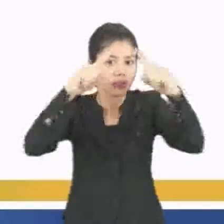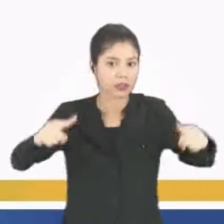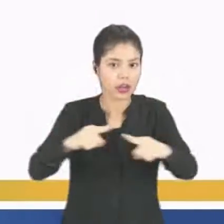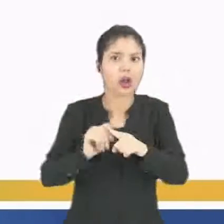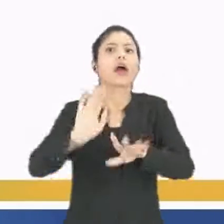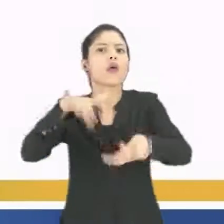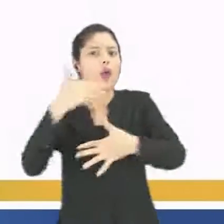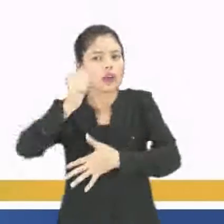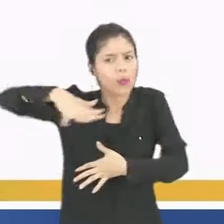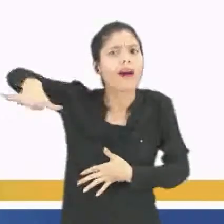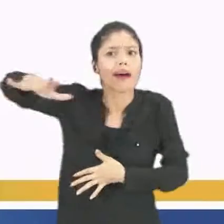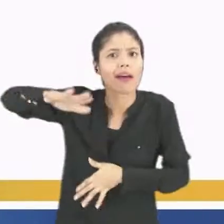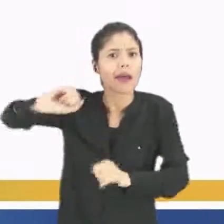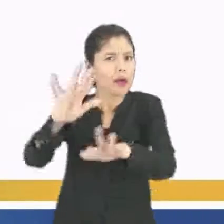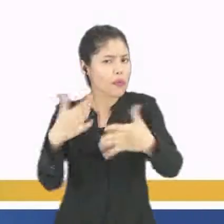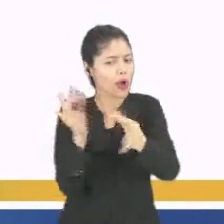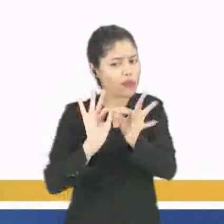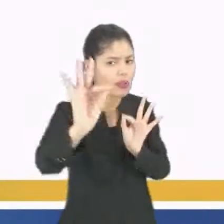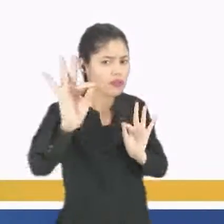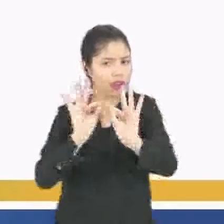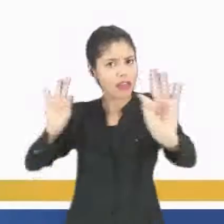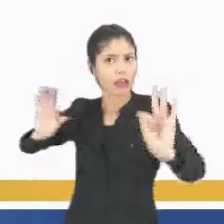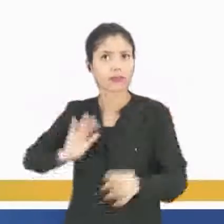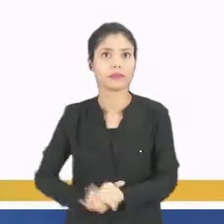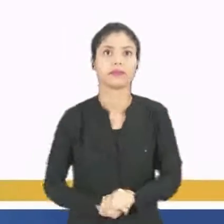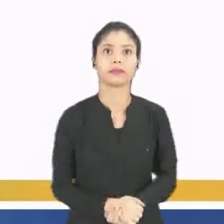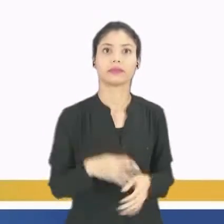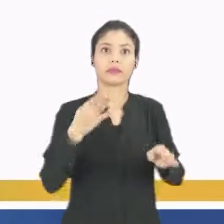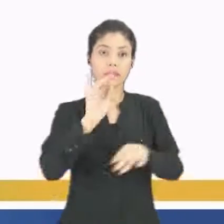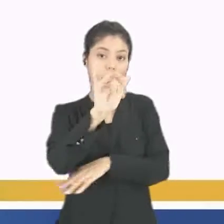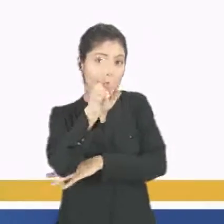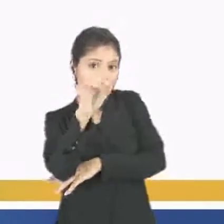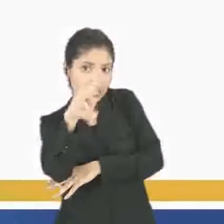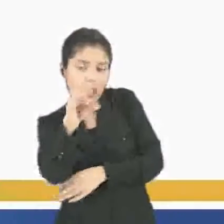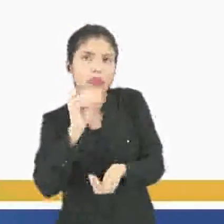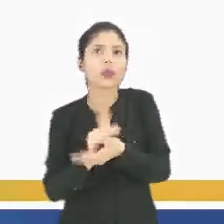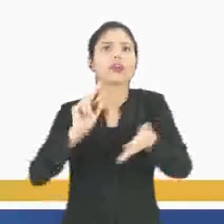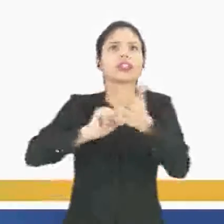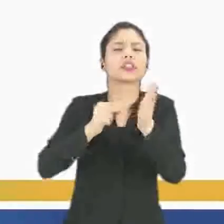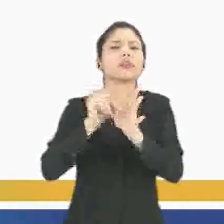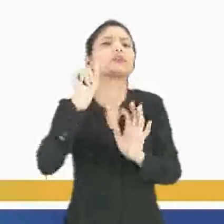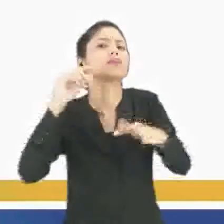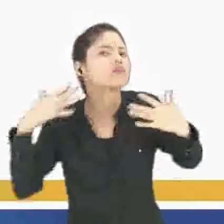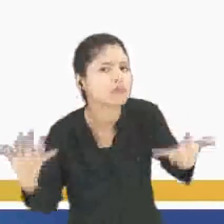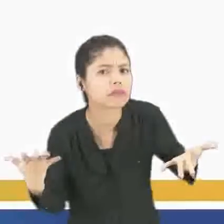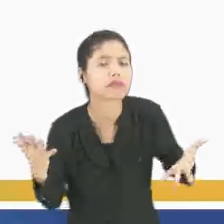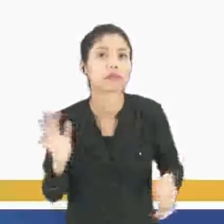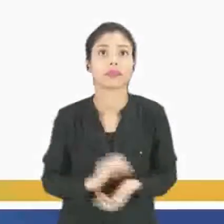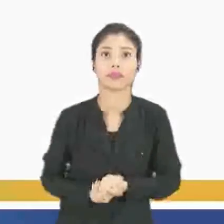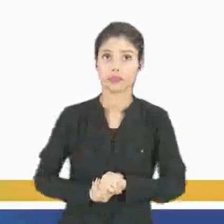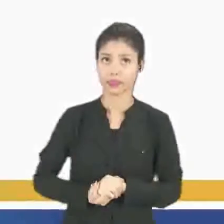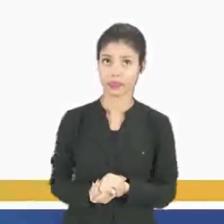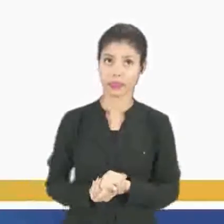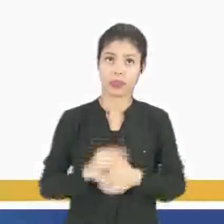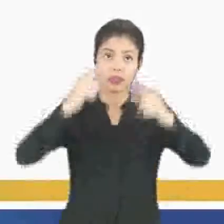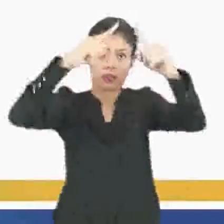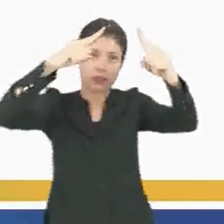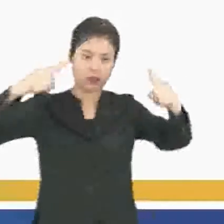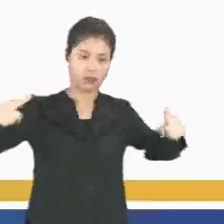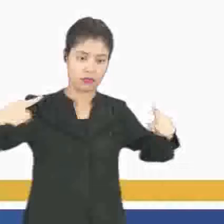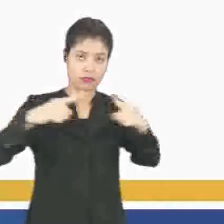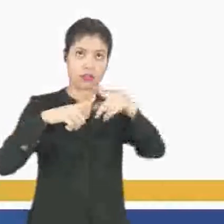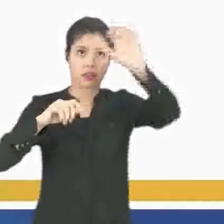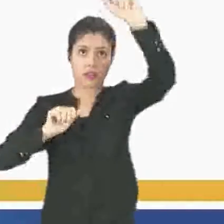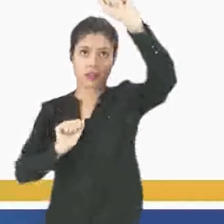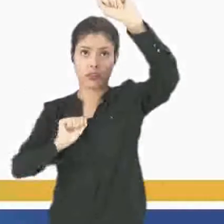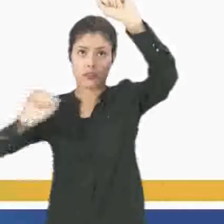e a sua área, e quais suas coordenadas. Então, vamos falar do baricentro. O que significa isso? Se eu tenho um triângulo